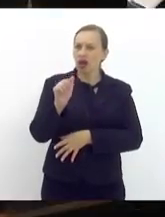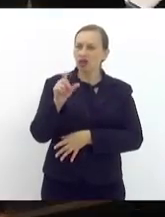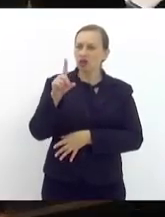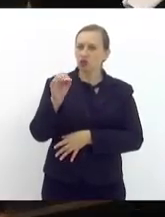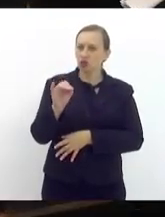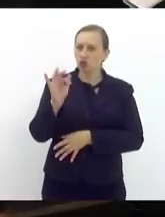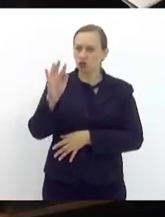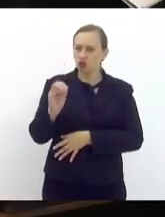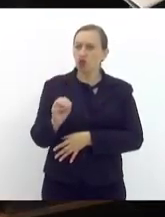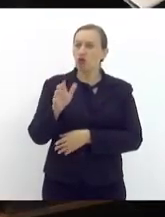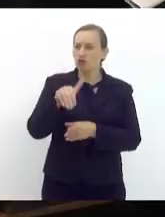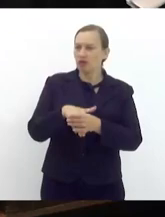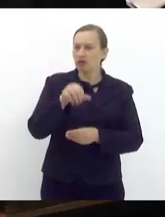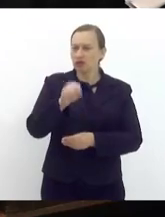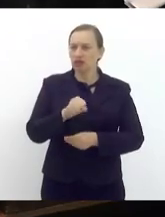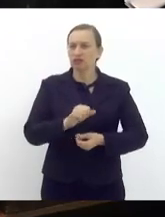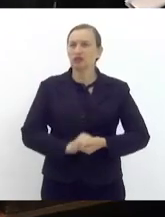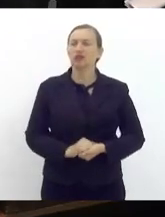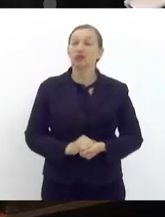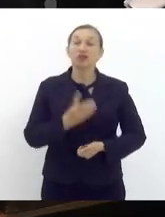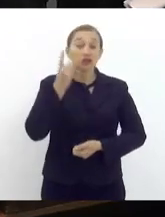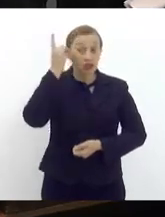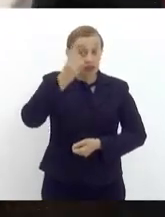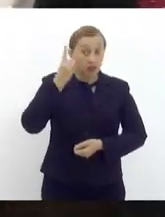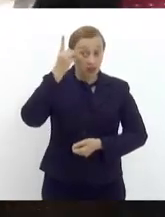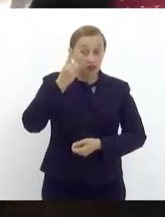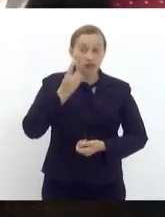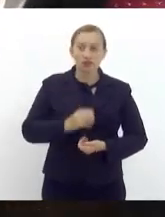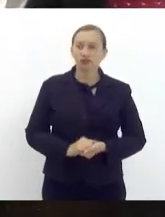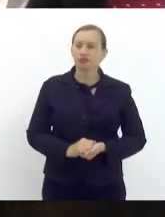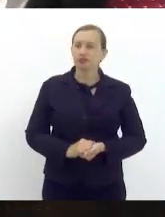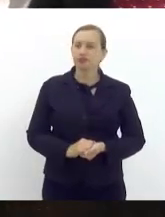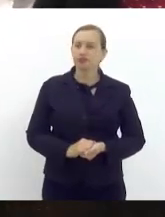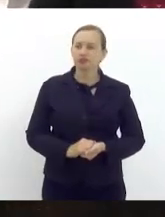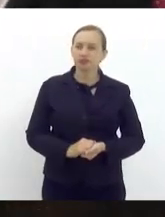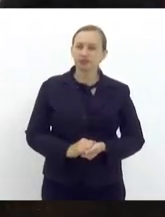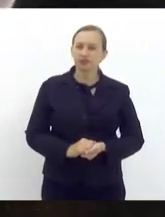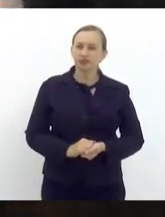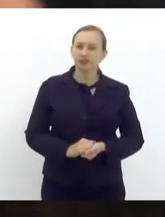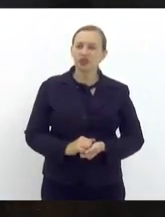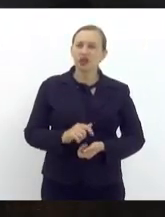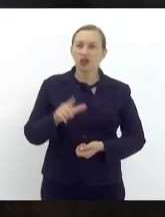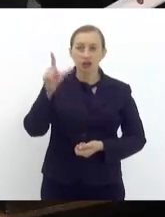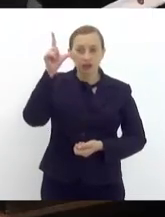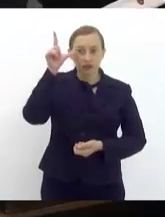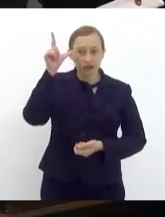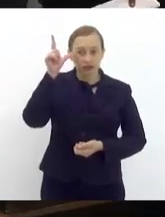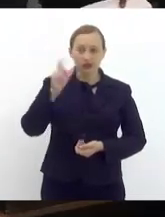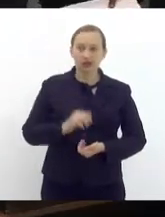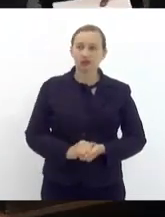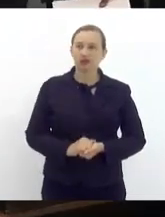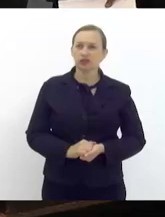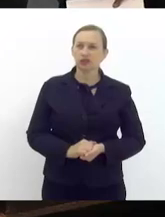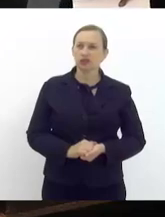Konder. Favorável. Deputado, deputada Lucinha.